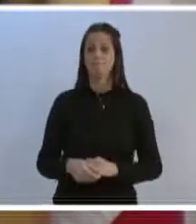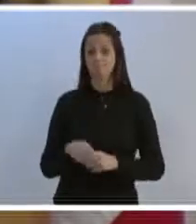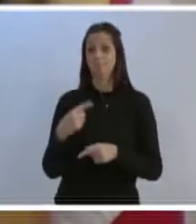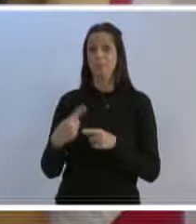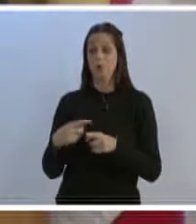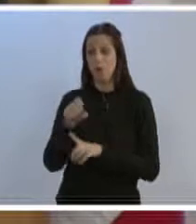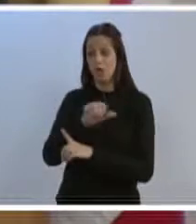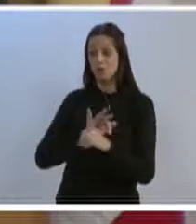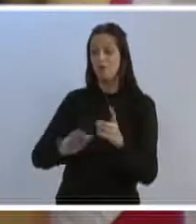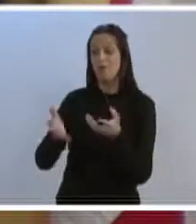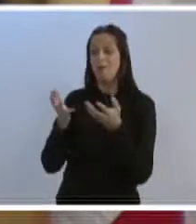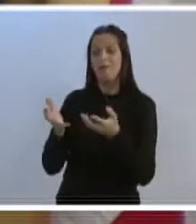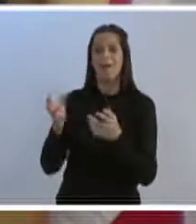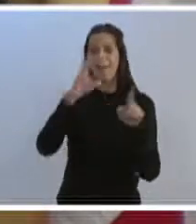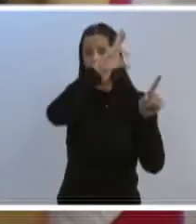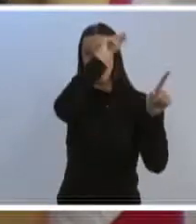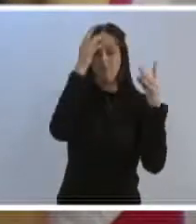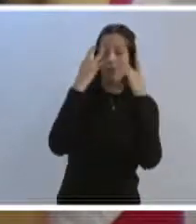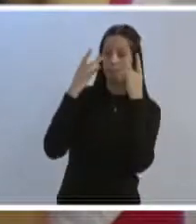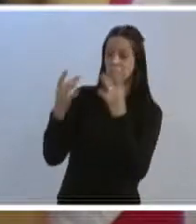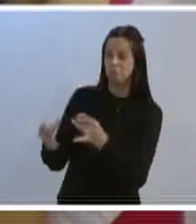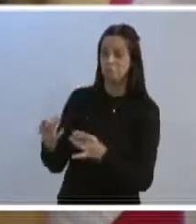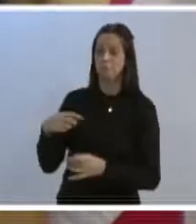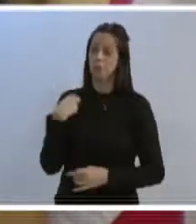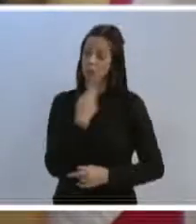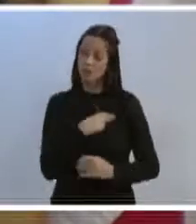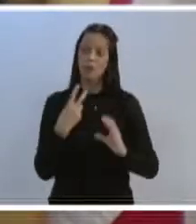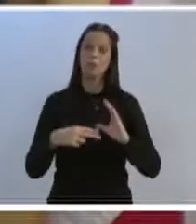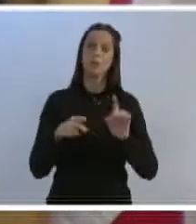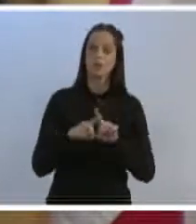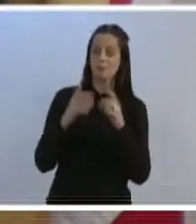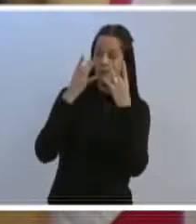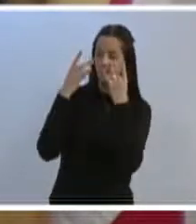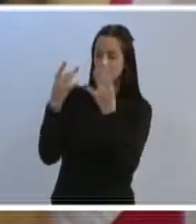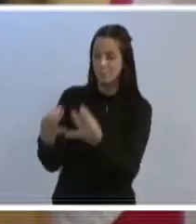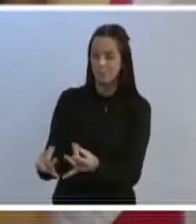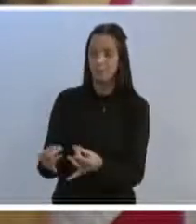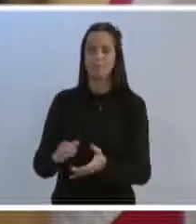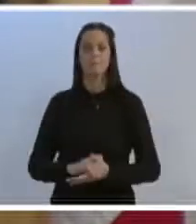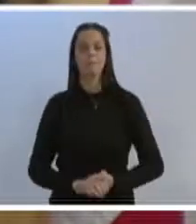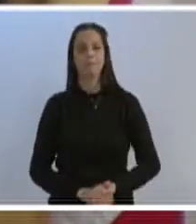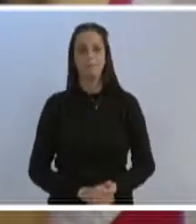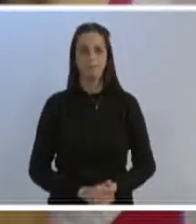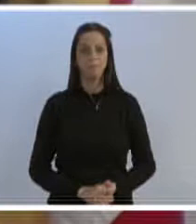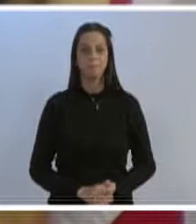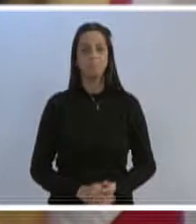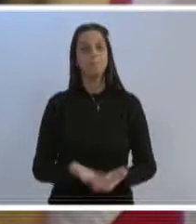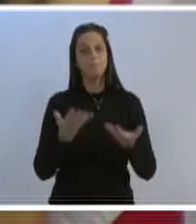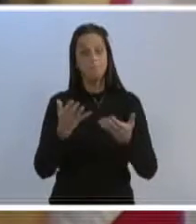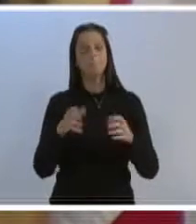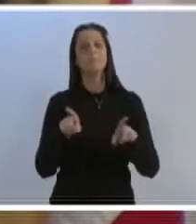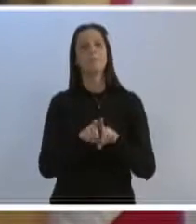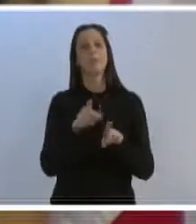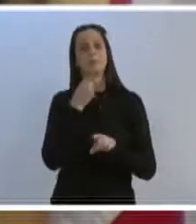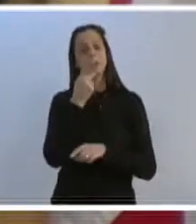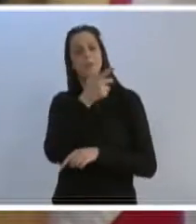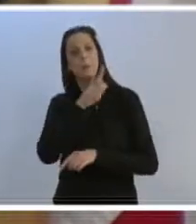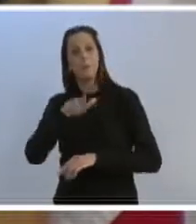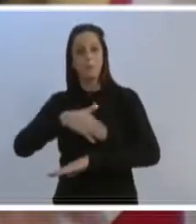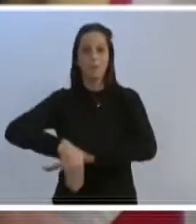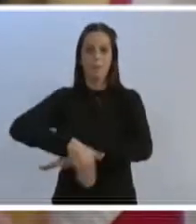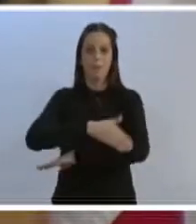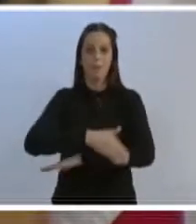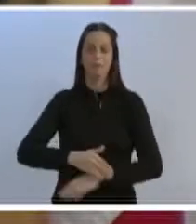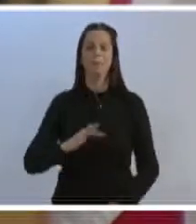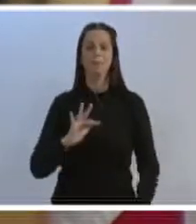por nós parlamentares e não diferente pelo executivo quero falar da frança luís também outra